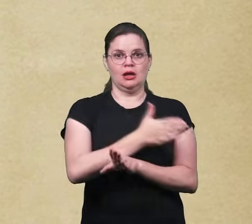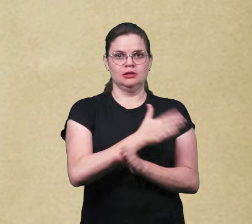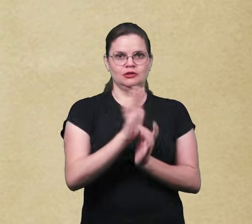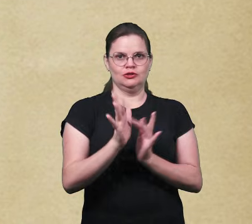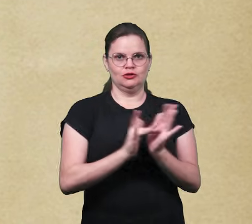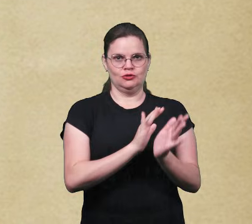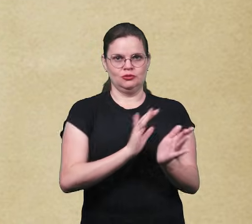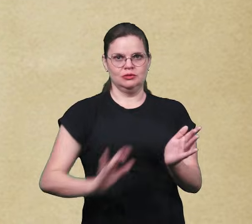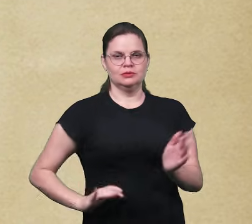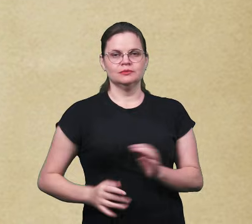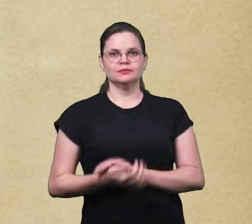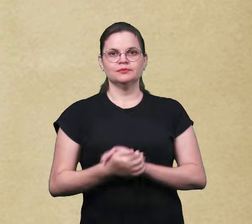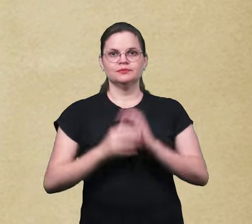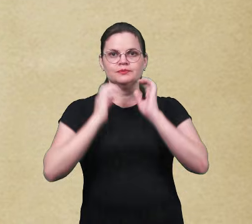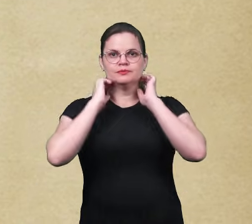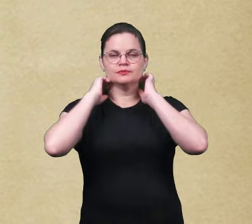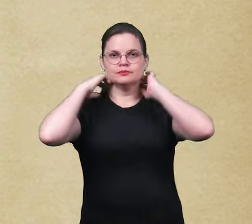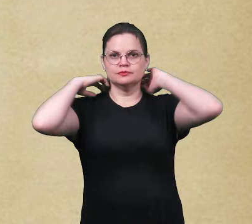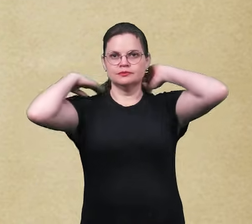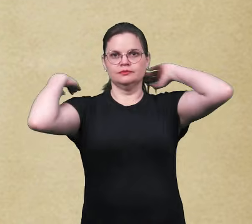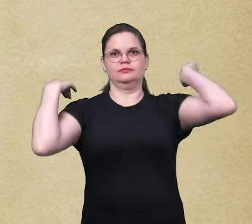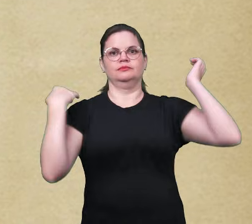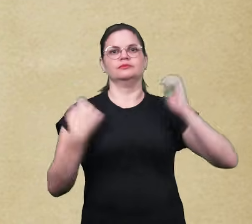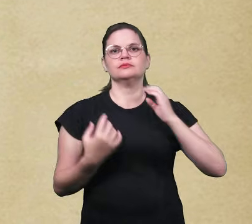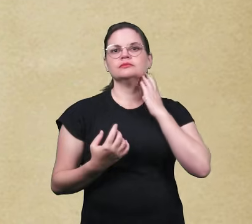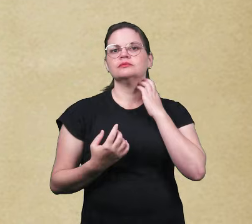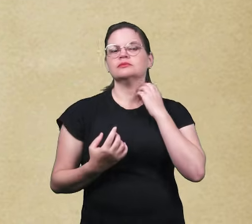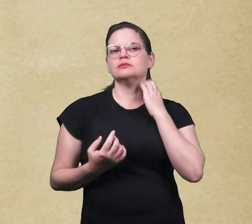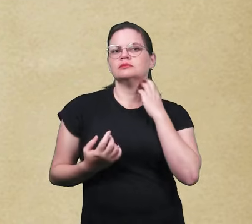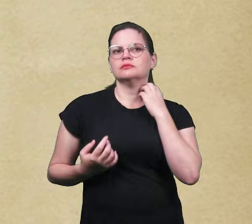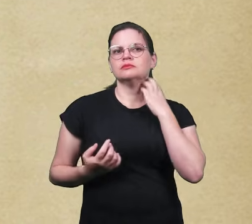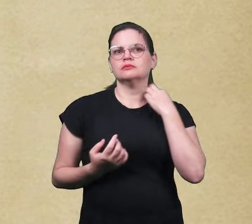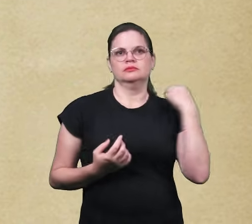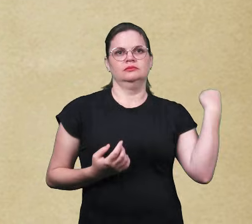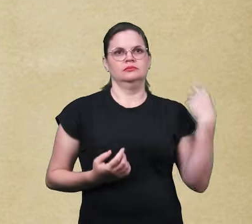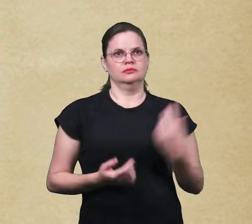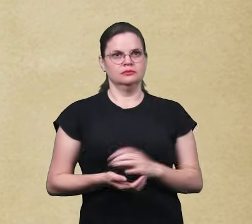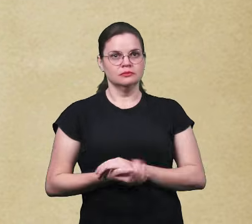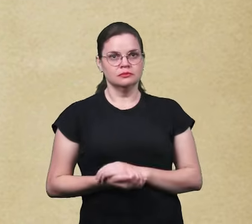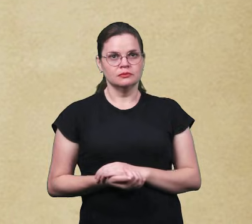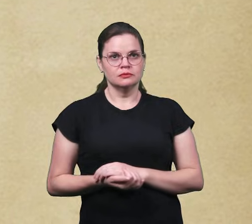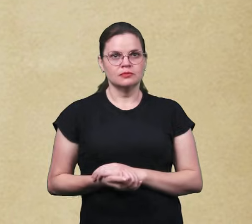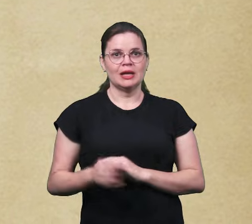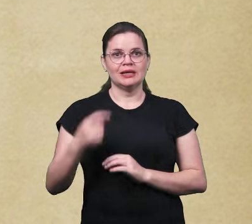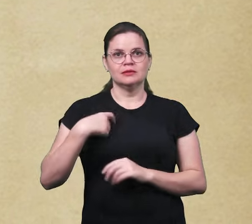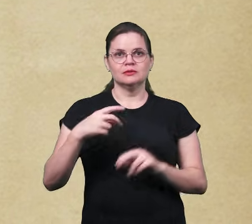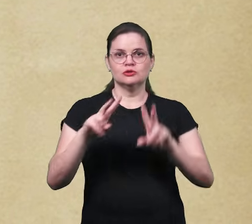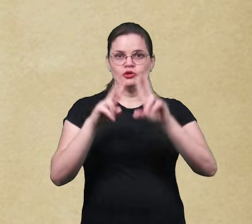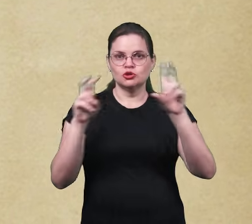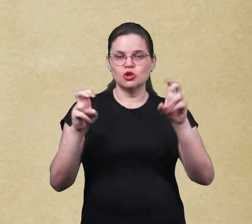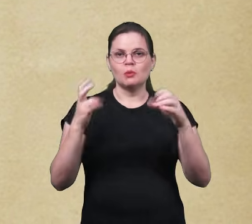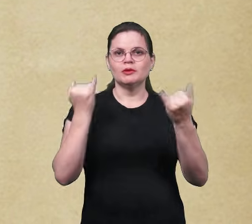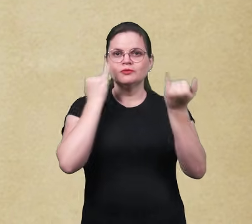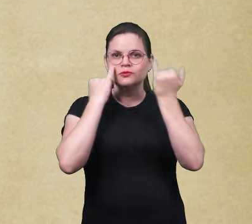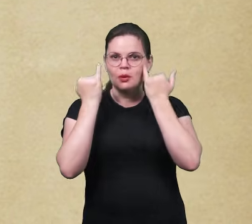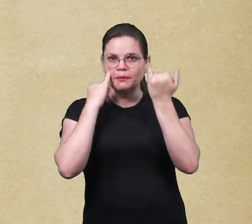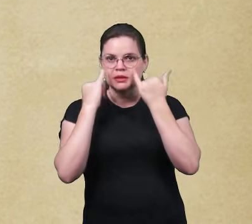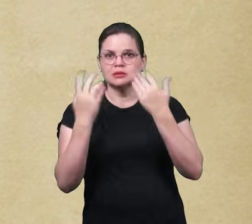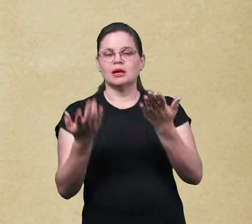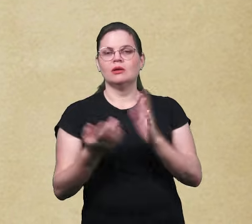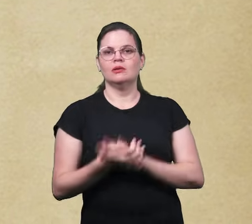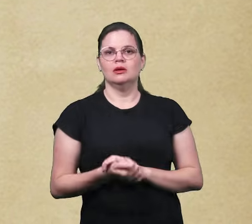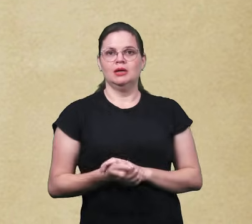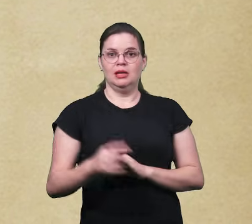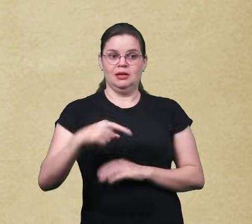então ouve, vai até o encontro de Moisés. E ele traz Zípora, né, esposa